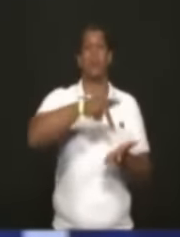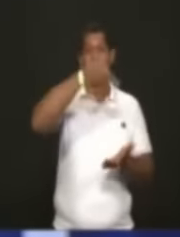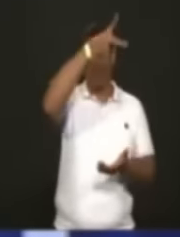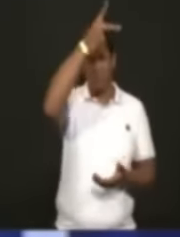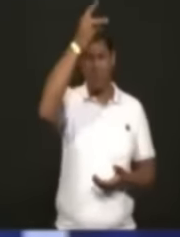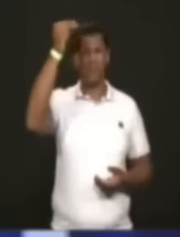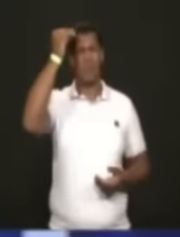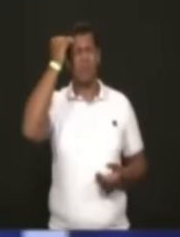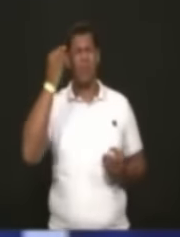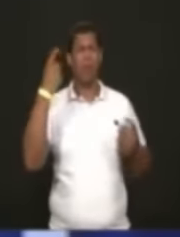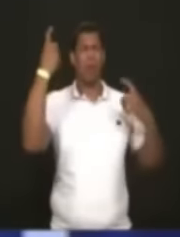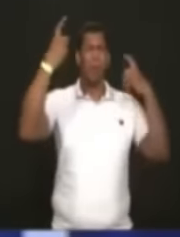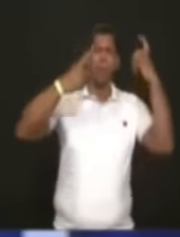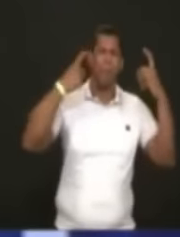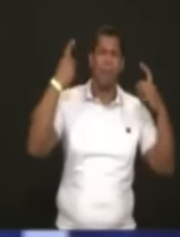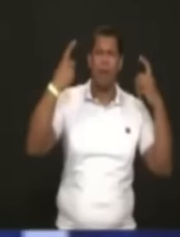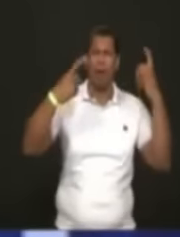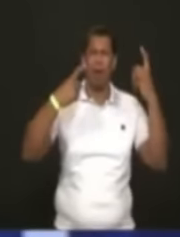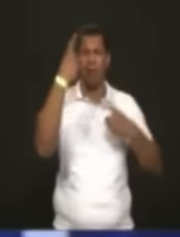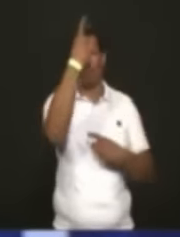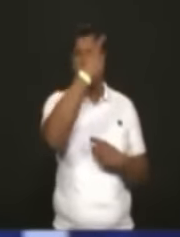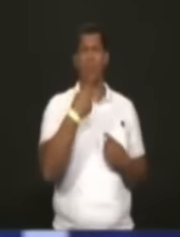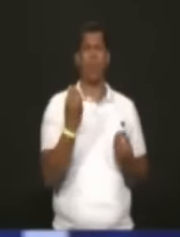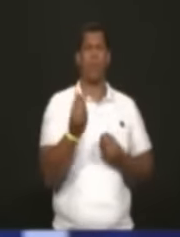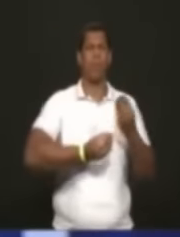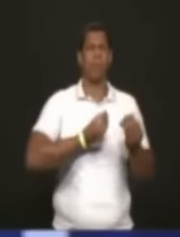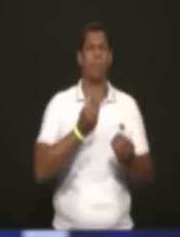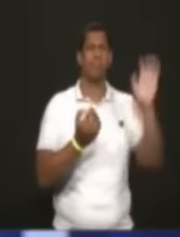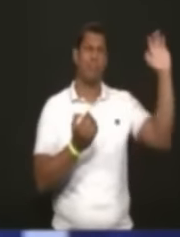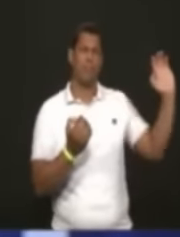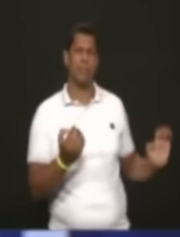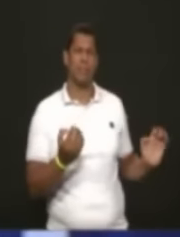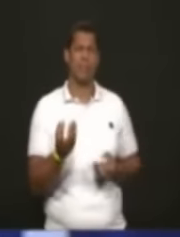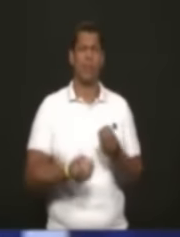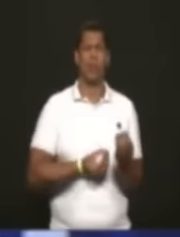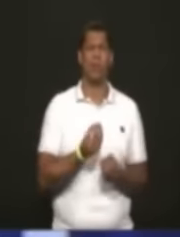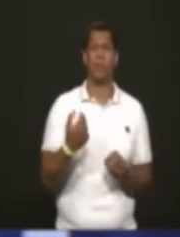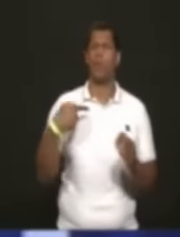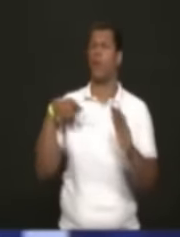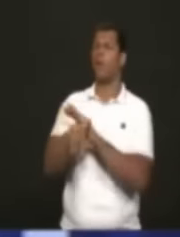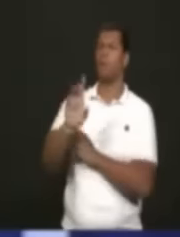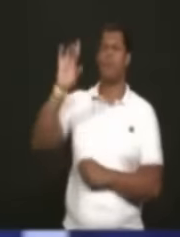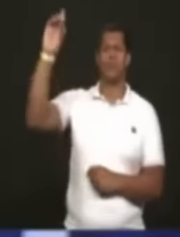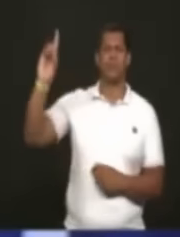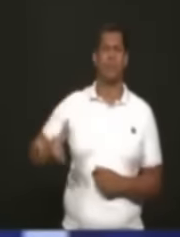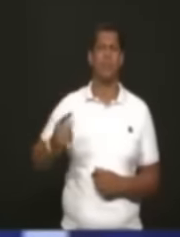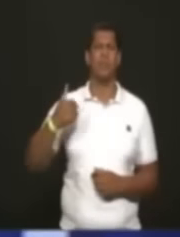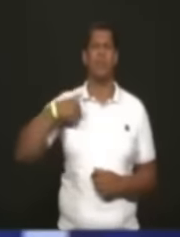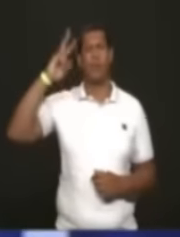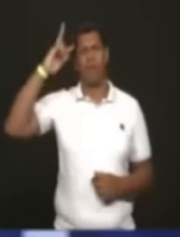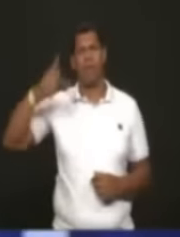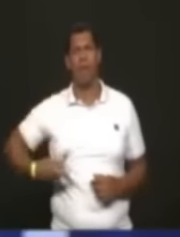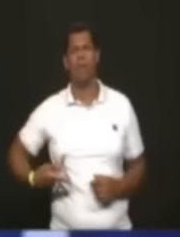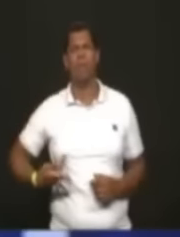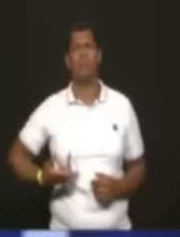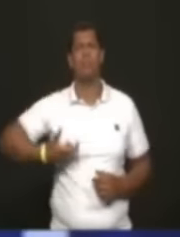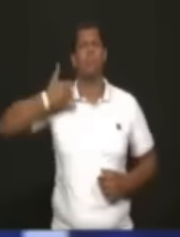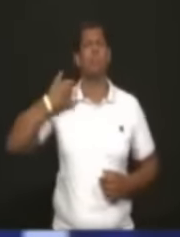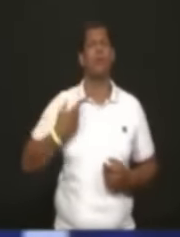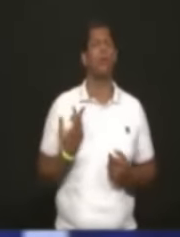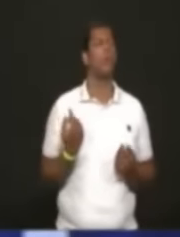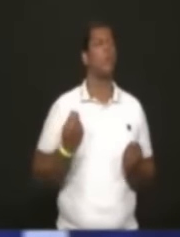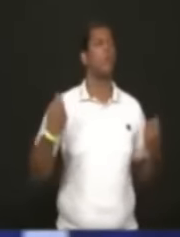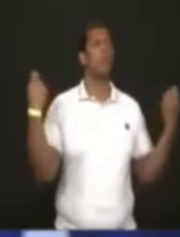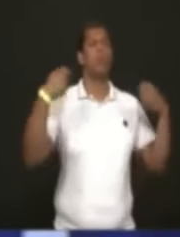loucuras da esquerda. Hoje, meus amigos. Então, o que eu pergunto para a direita honesta da nossa cidade é se a gente vai dar,